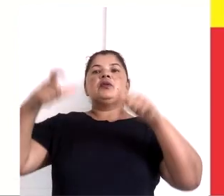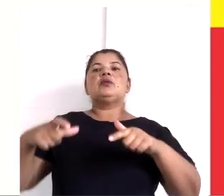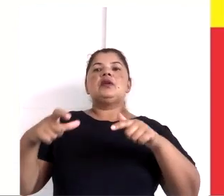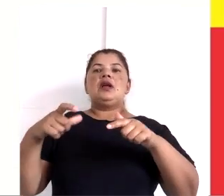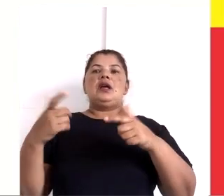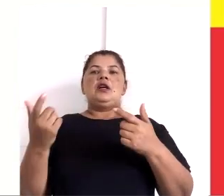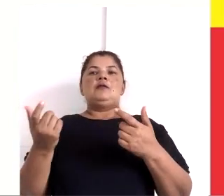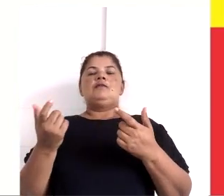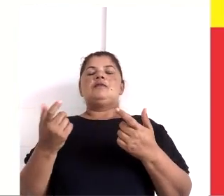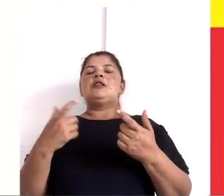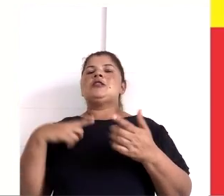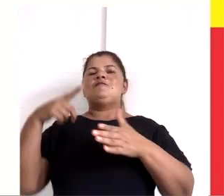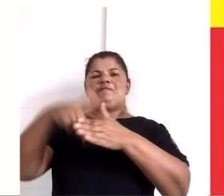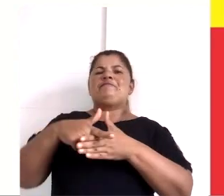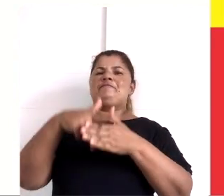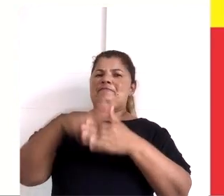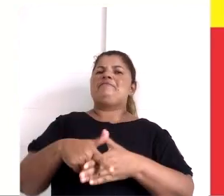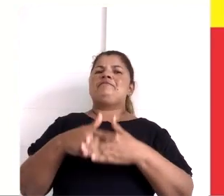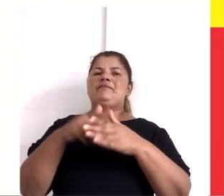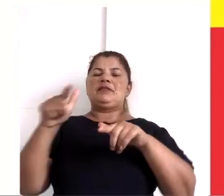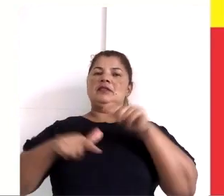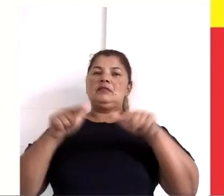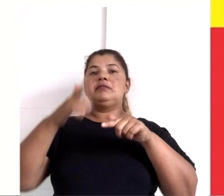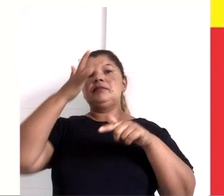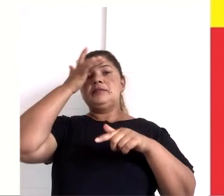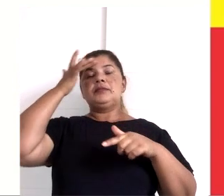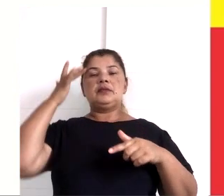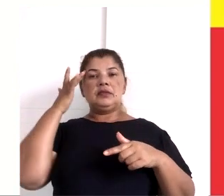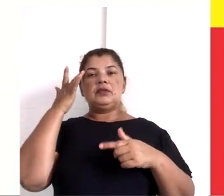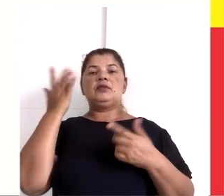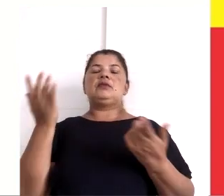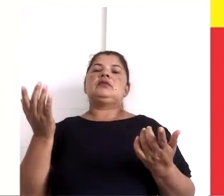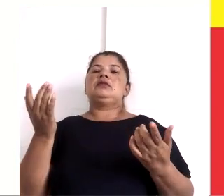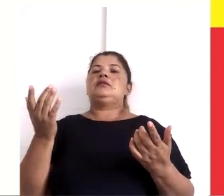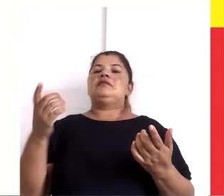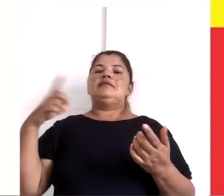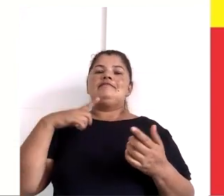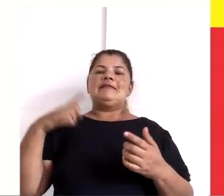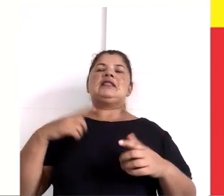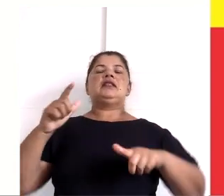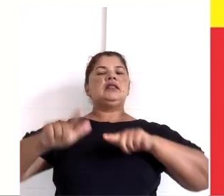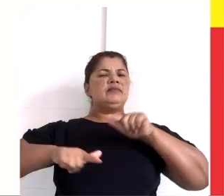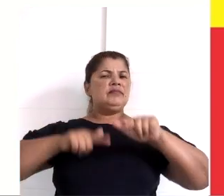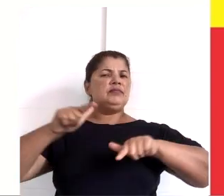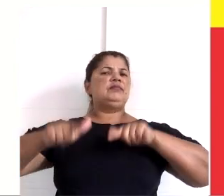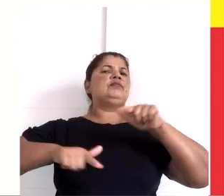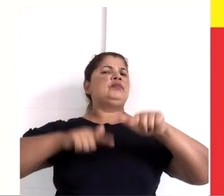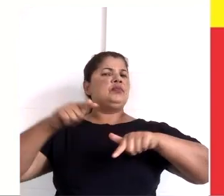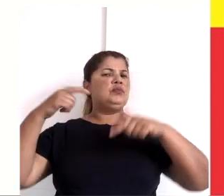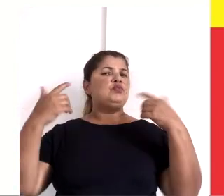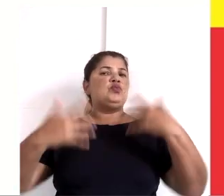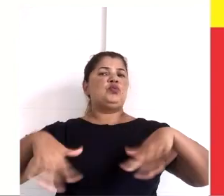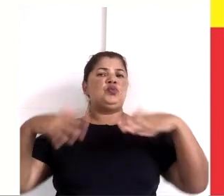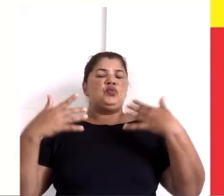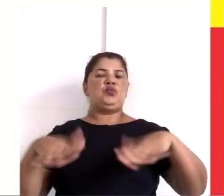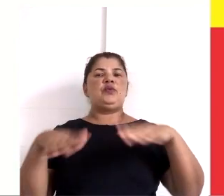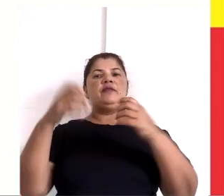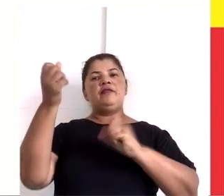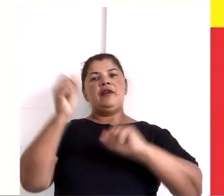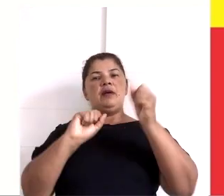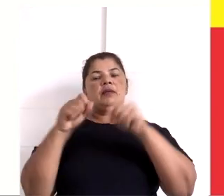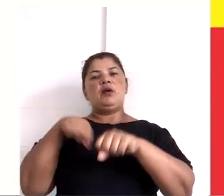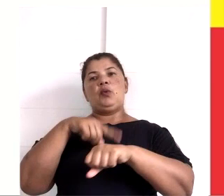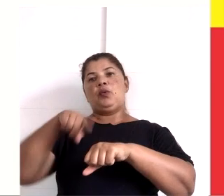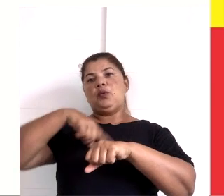que exploravam muito a carga de trabalho das pessoas. As pessoas trabalhavam muito nessas fábricas por